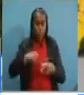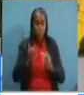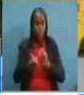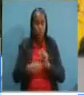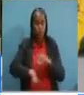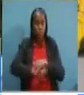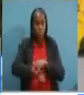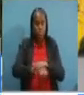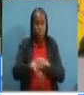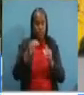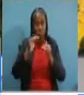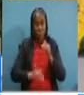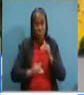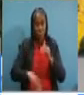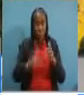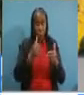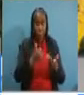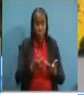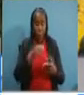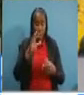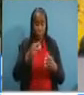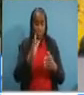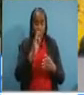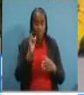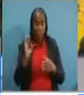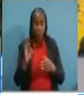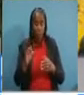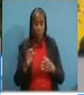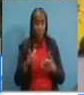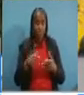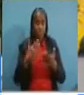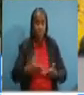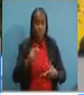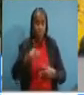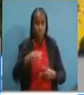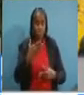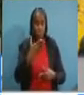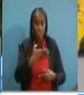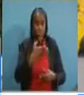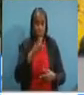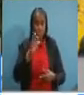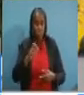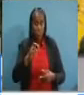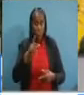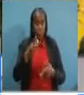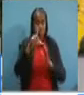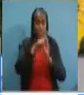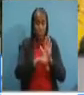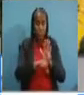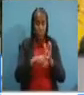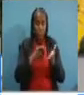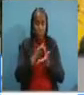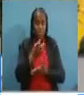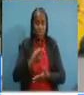futebol can uma posição no ranking da fifa atualizado hoje passando para o 78º numa tabela que continua